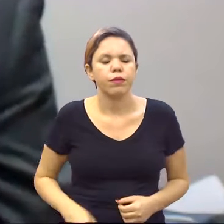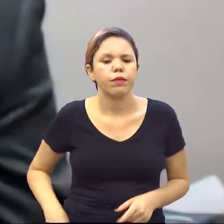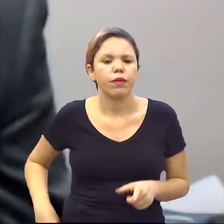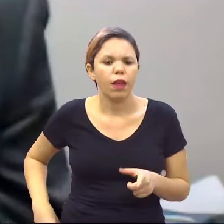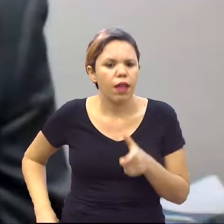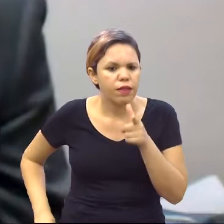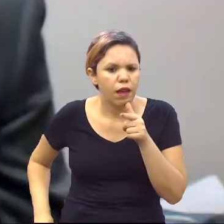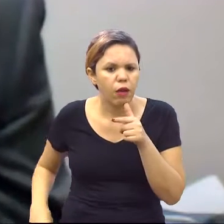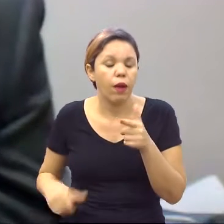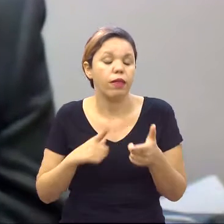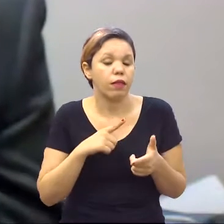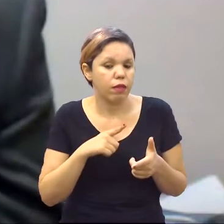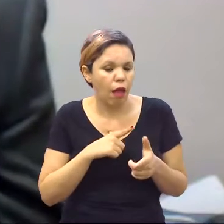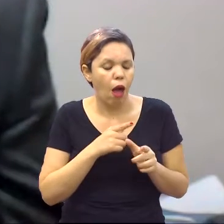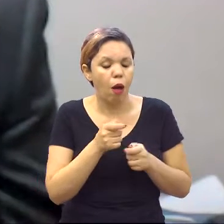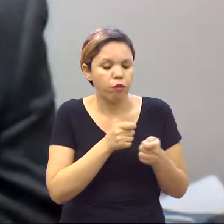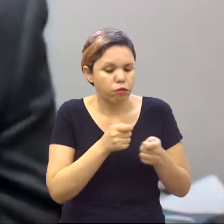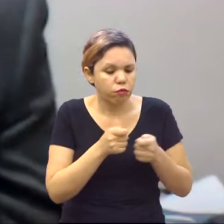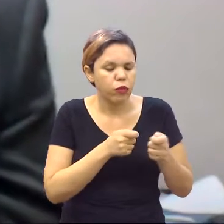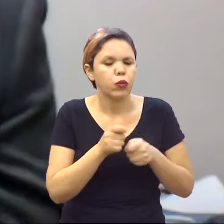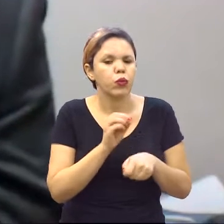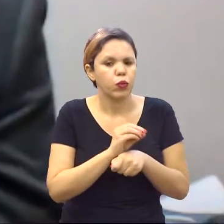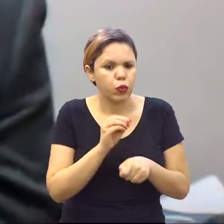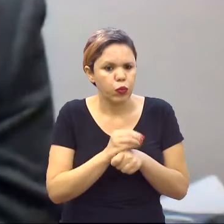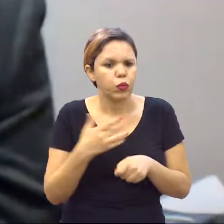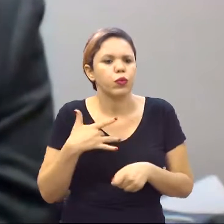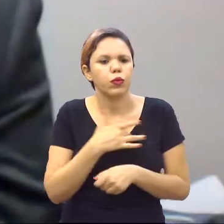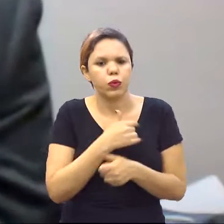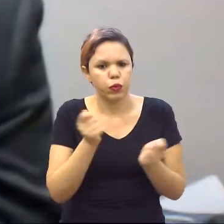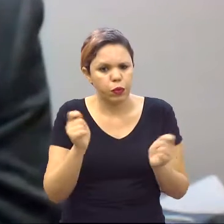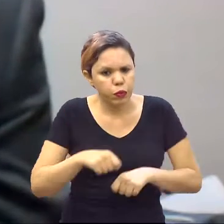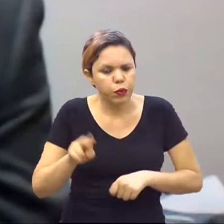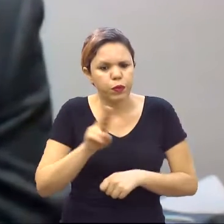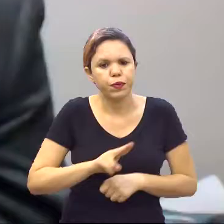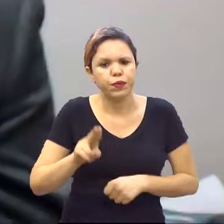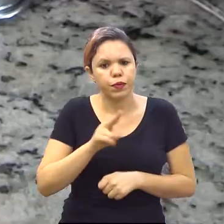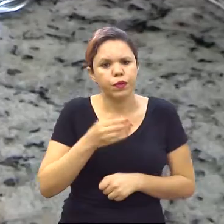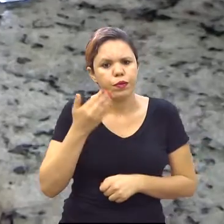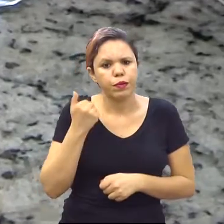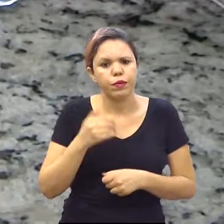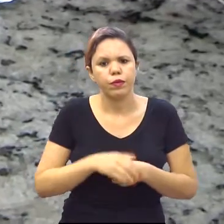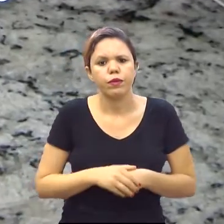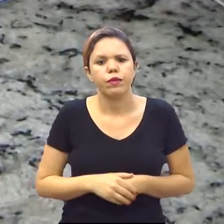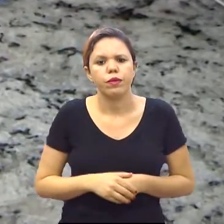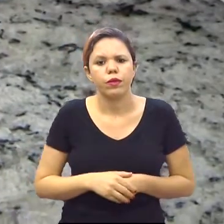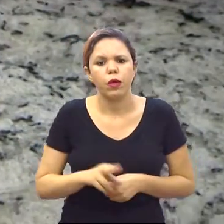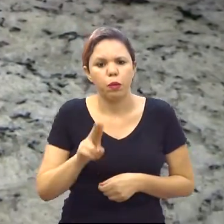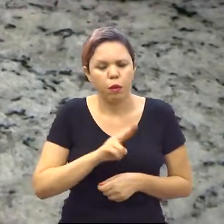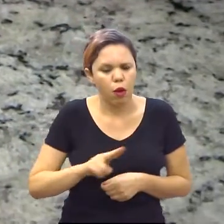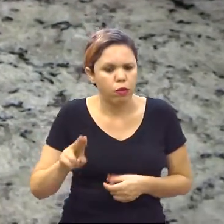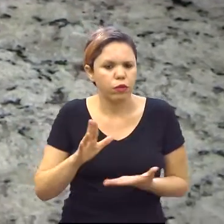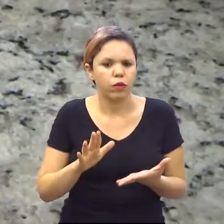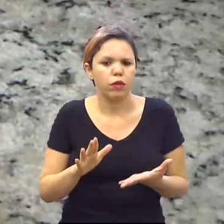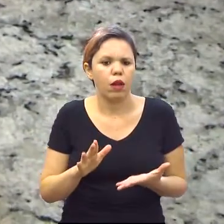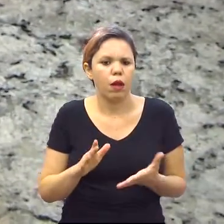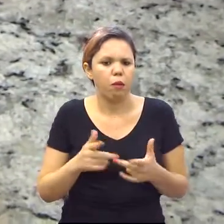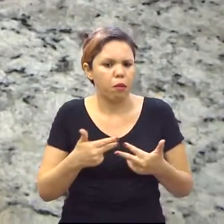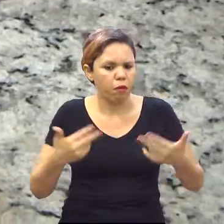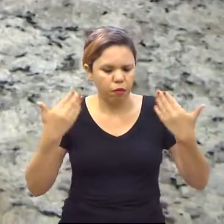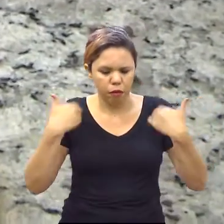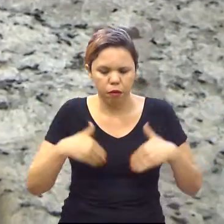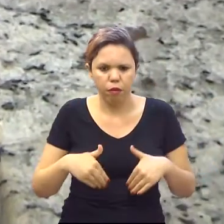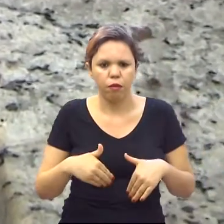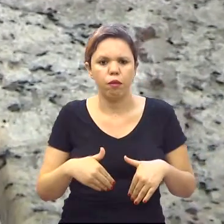água tenha todas as precauções de saúde, mas que possamos utilizá-la, quer seja para os sanitários,